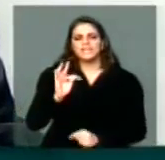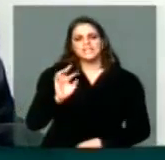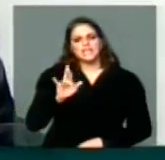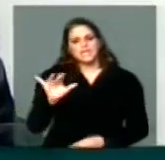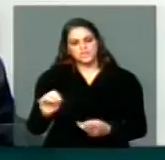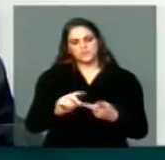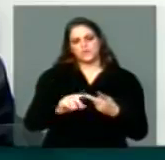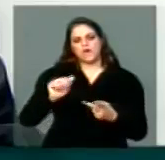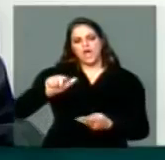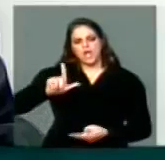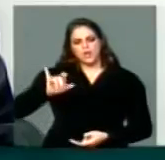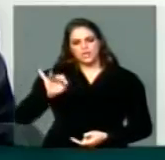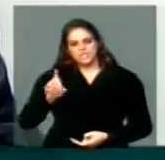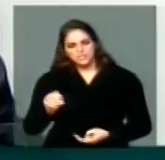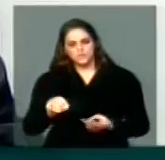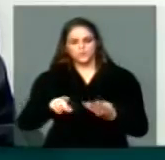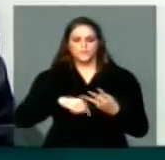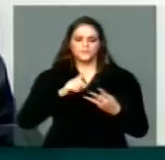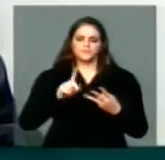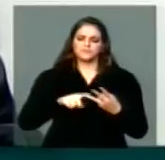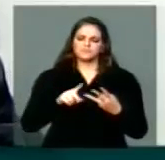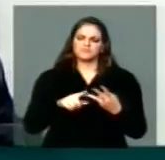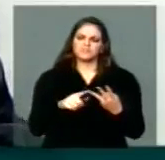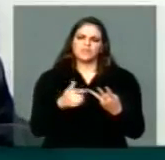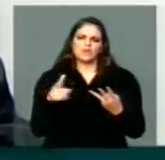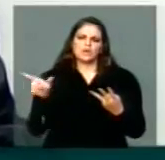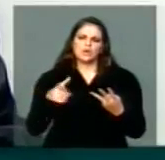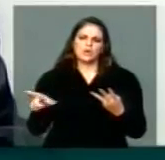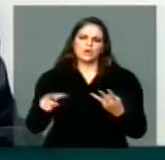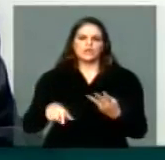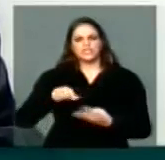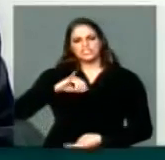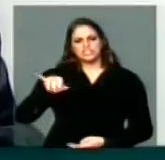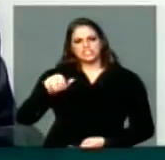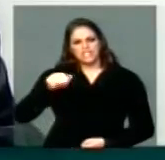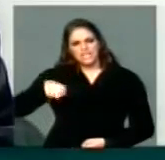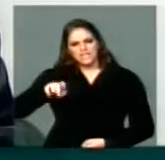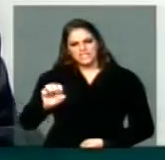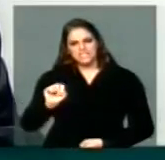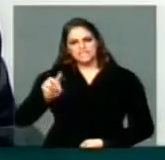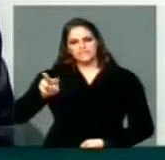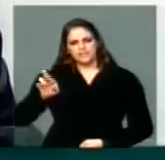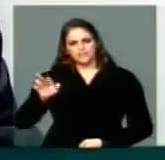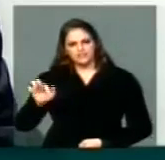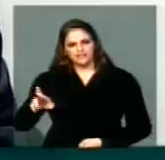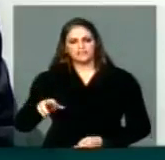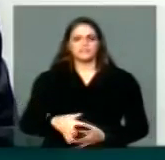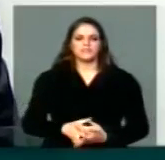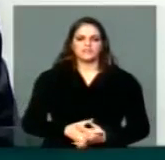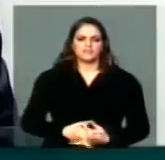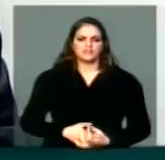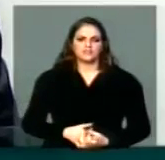Aloysio Mercadante, além dos presidentes Jacques Wagner,